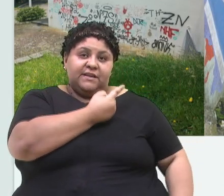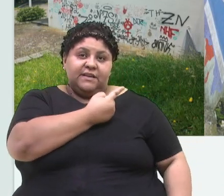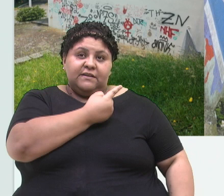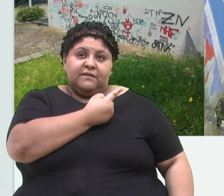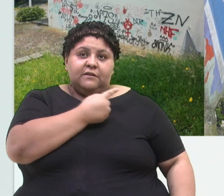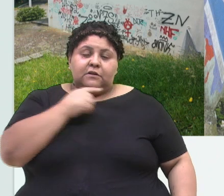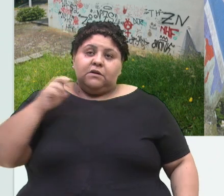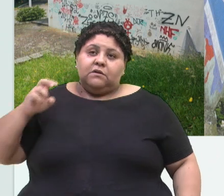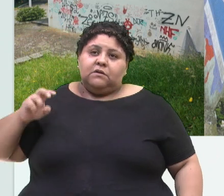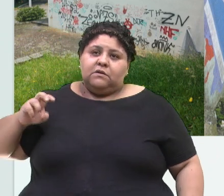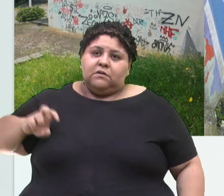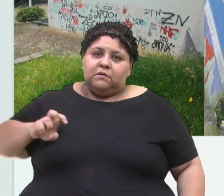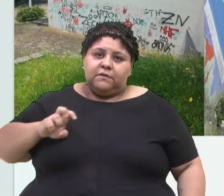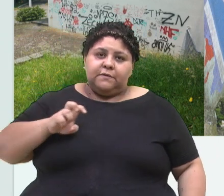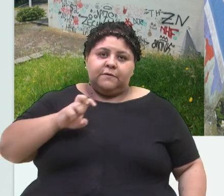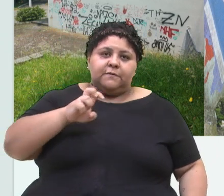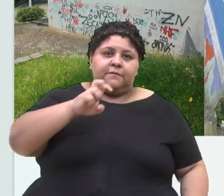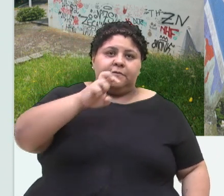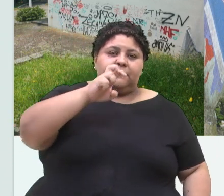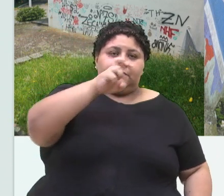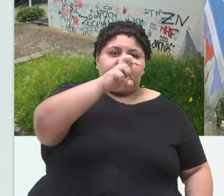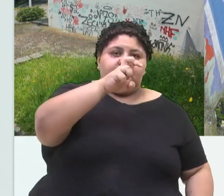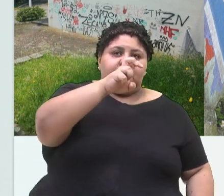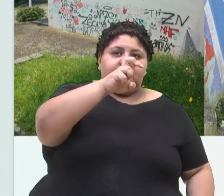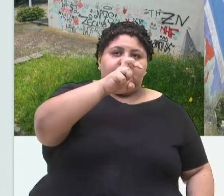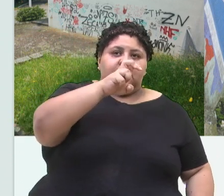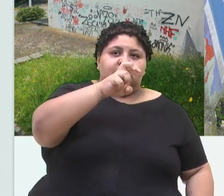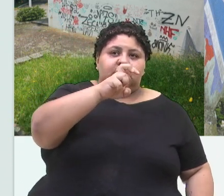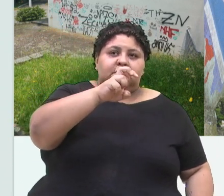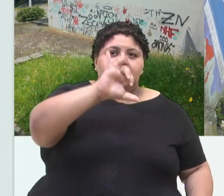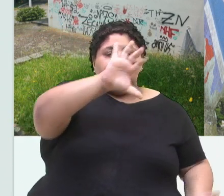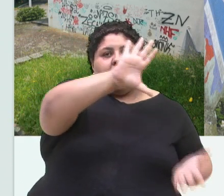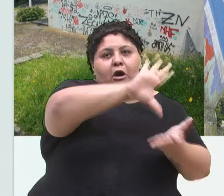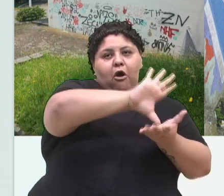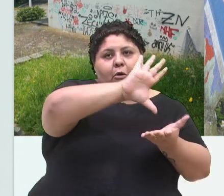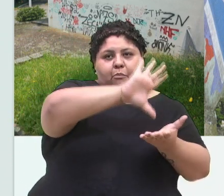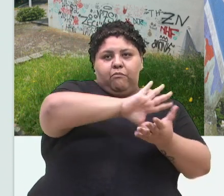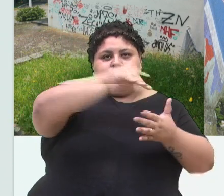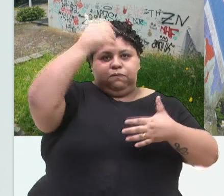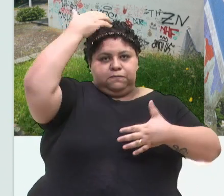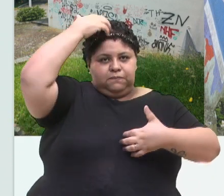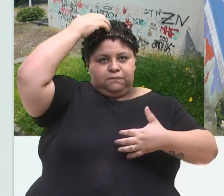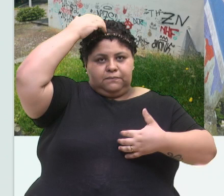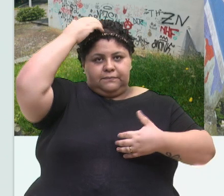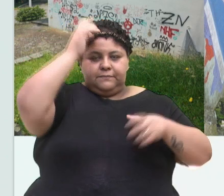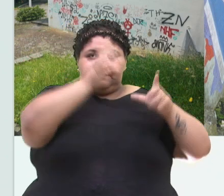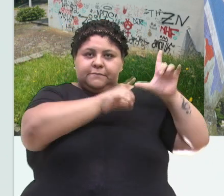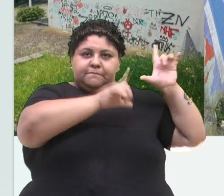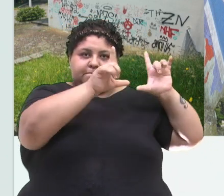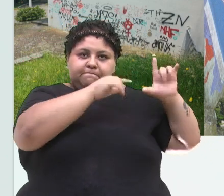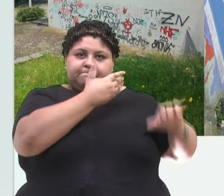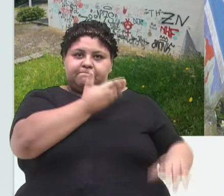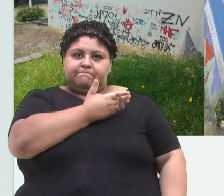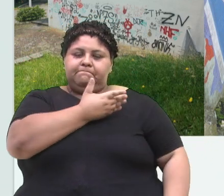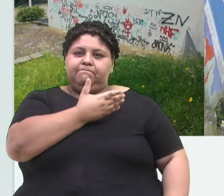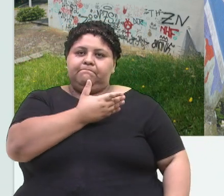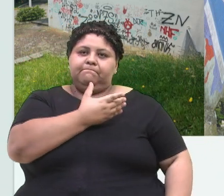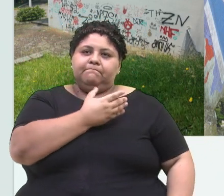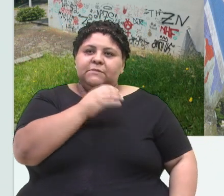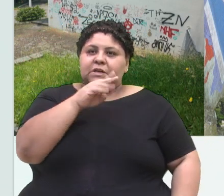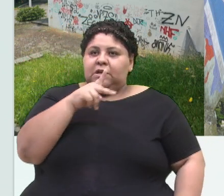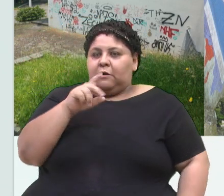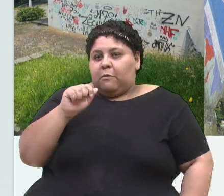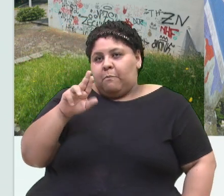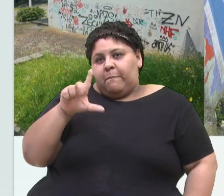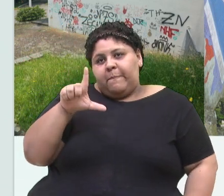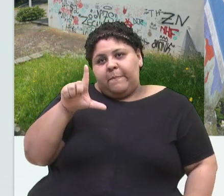escadaria do parque que nos leva ao Parque dos Macaquinhos. É uma imagens do caxiense Paulo Bergamaschi,